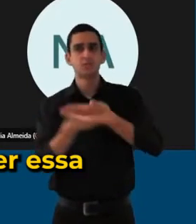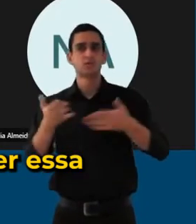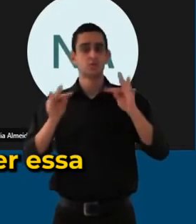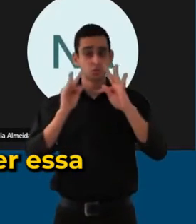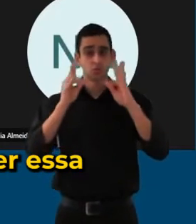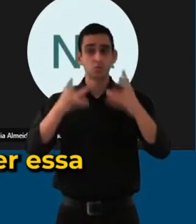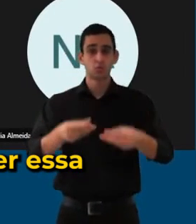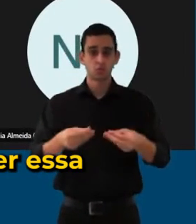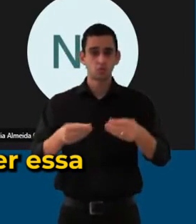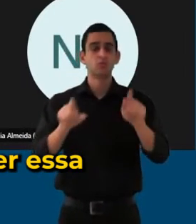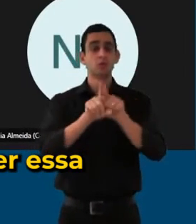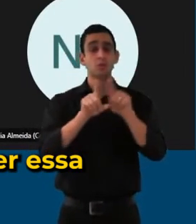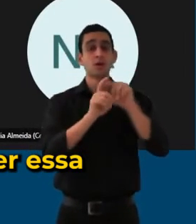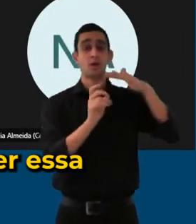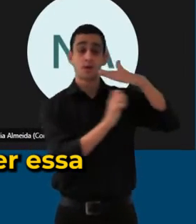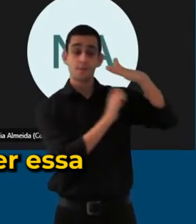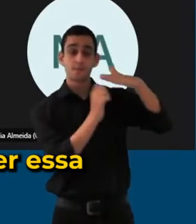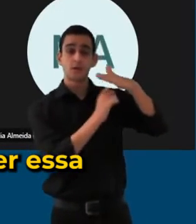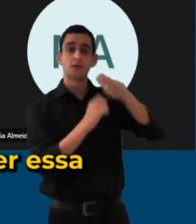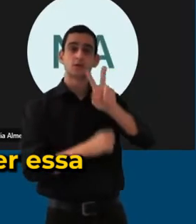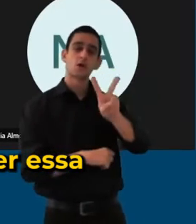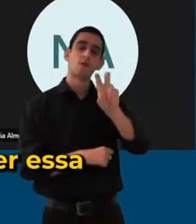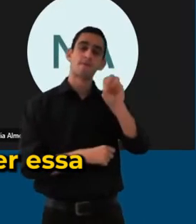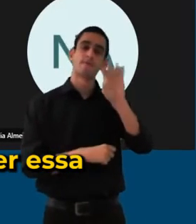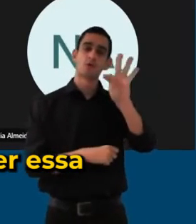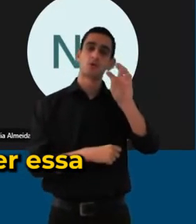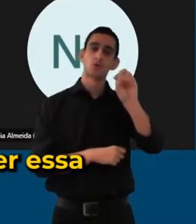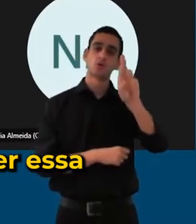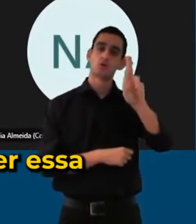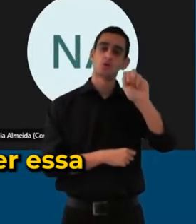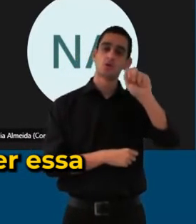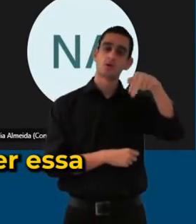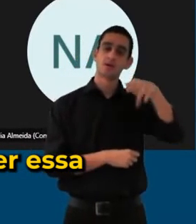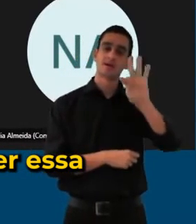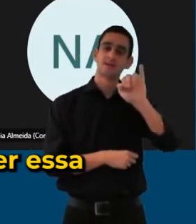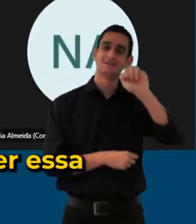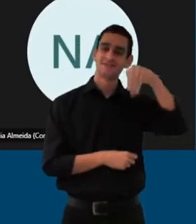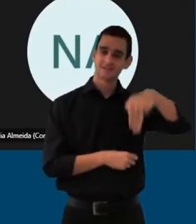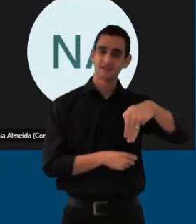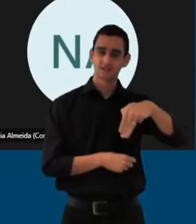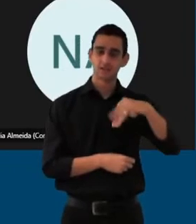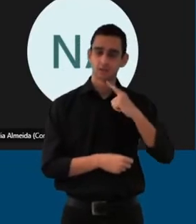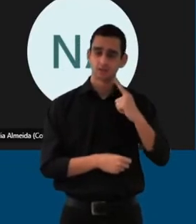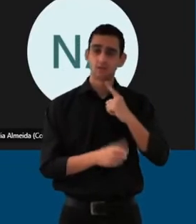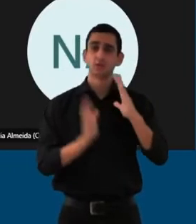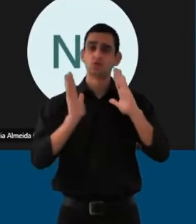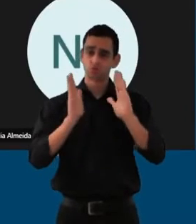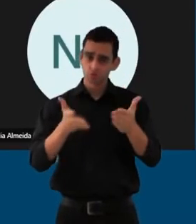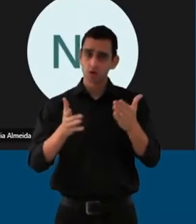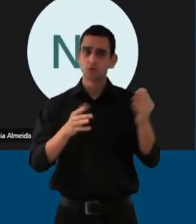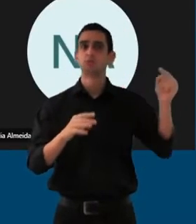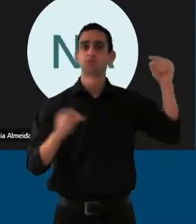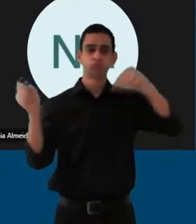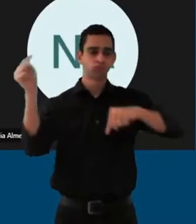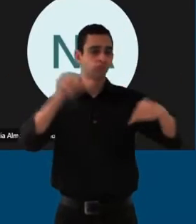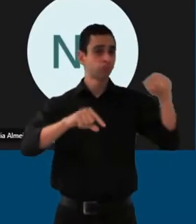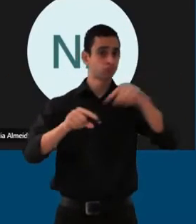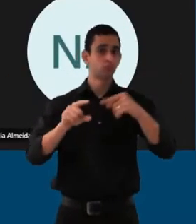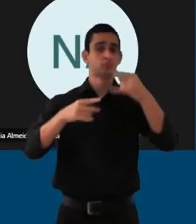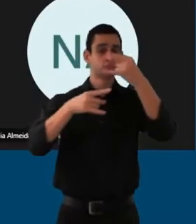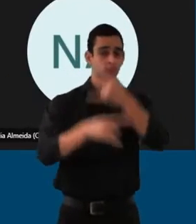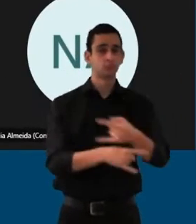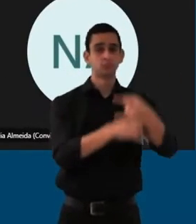da Votorantim também, que vieram aqui para tentar resolver essa questão, e os servidores do